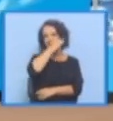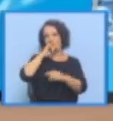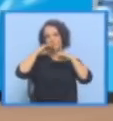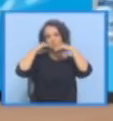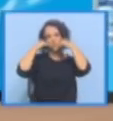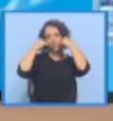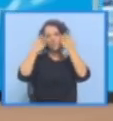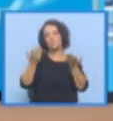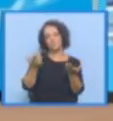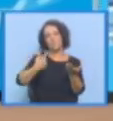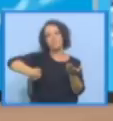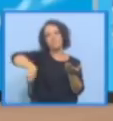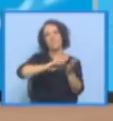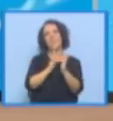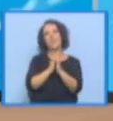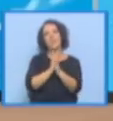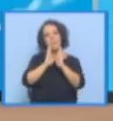precisamos de uma igreja com sorrisos desses.